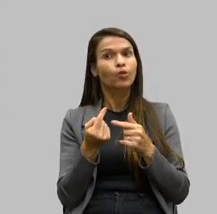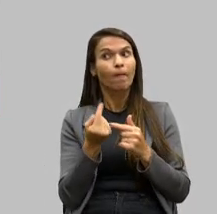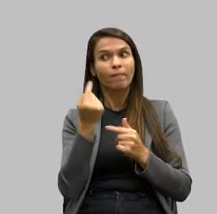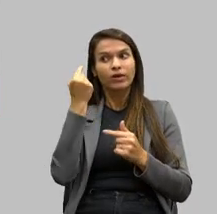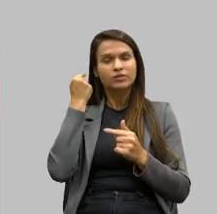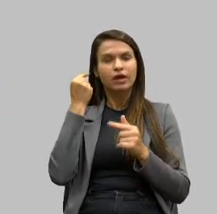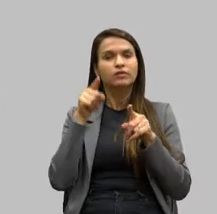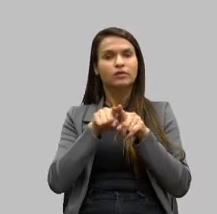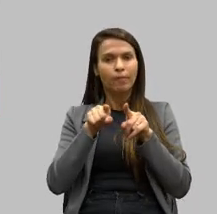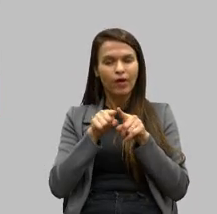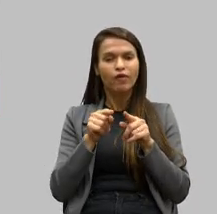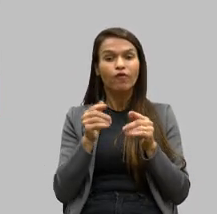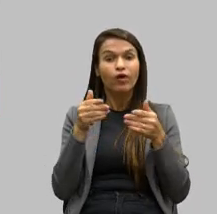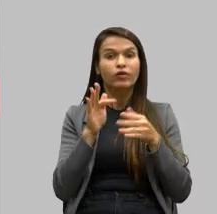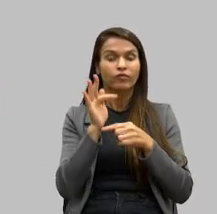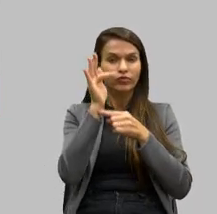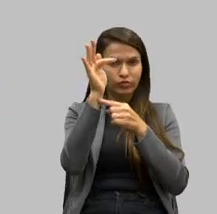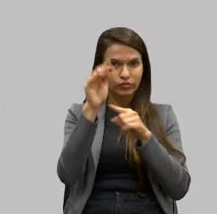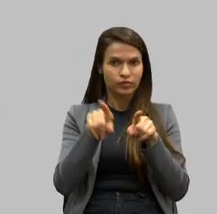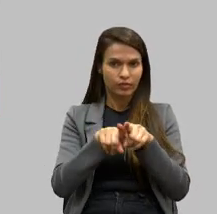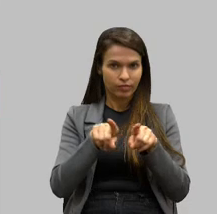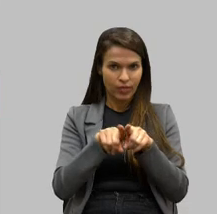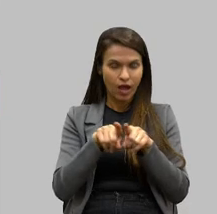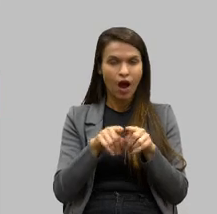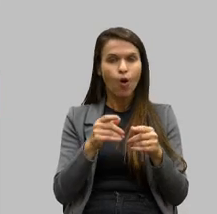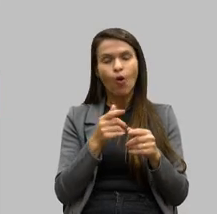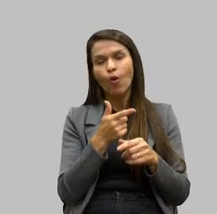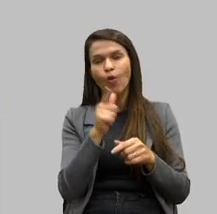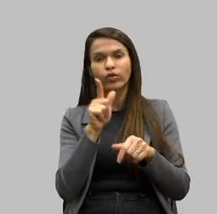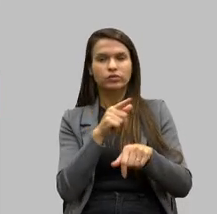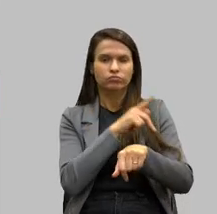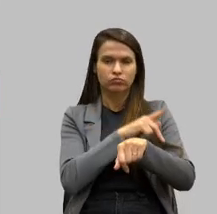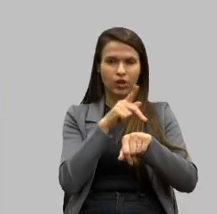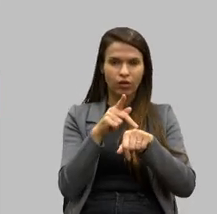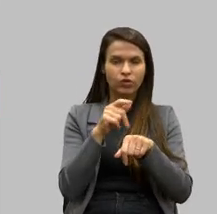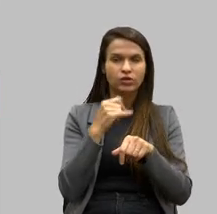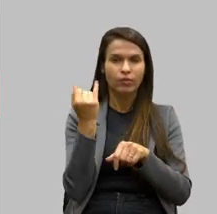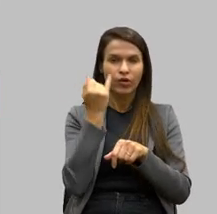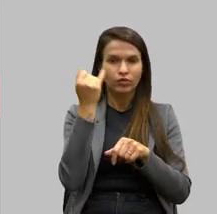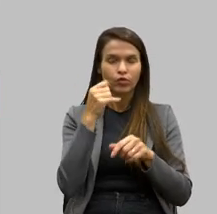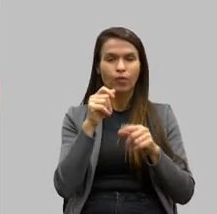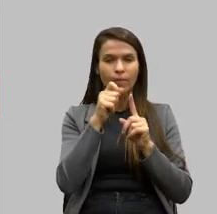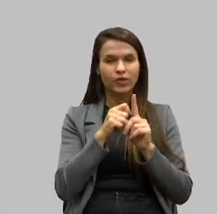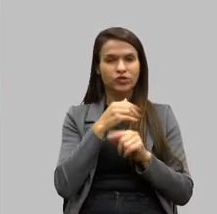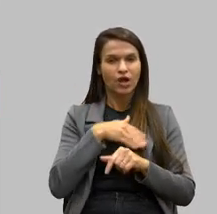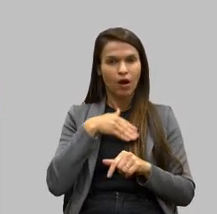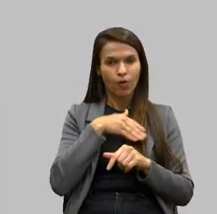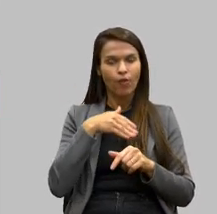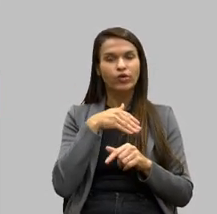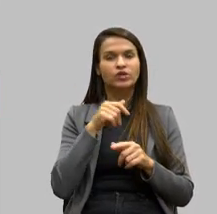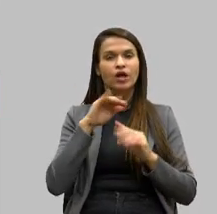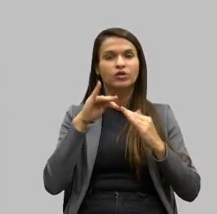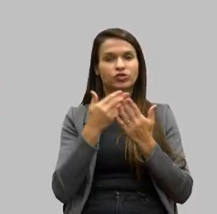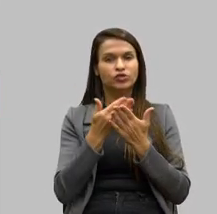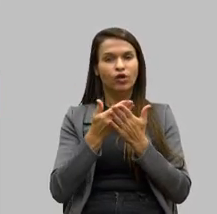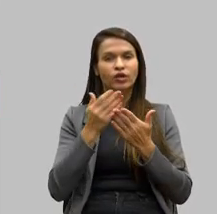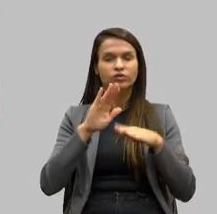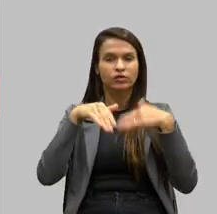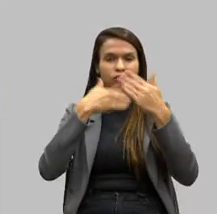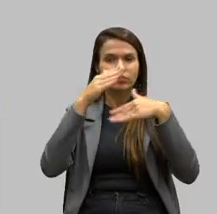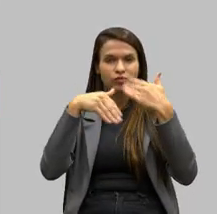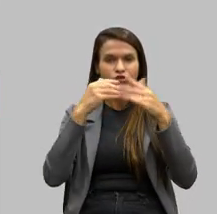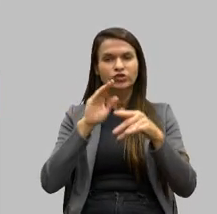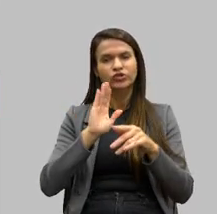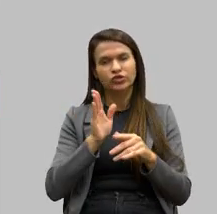pedagógica importante que agora, em agosto, nós iremos divulgar é o Prêmio Escola Transformação. Já investimos 200 milhões. uma